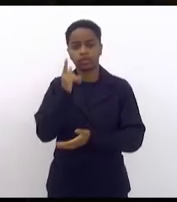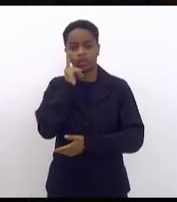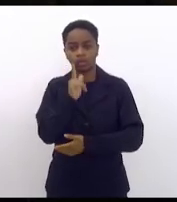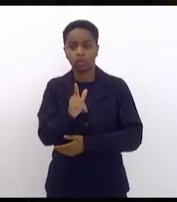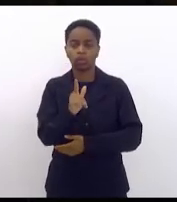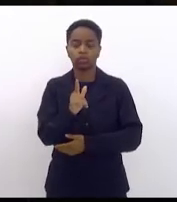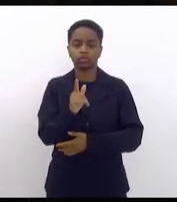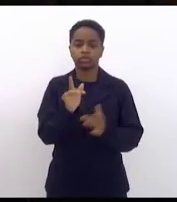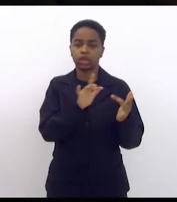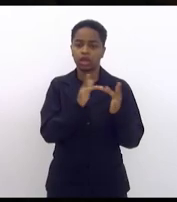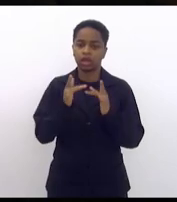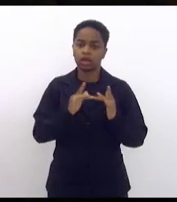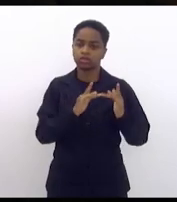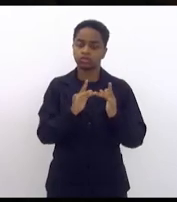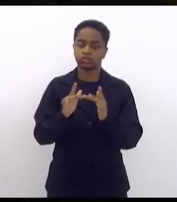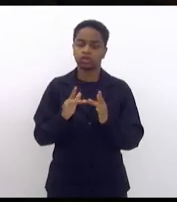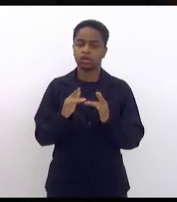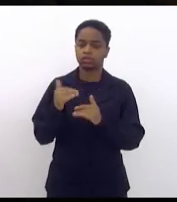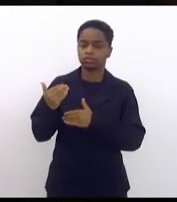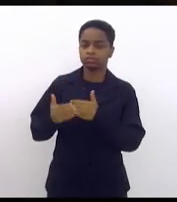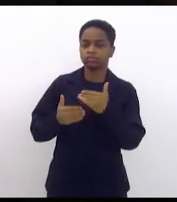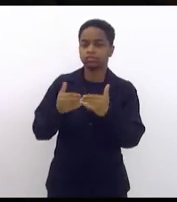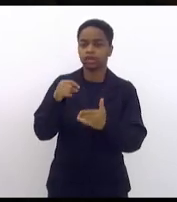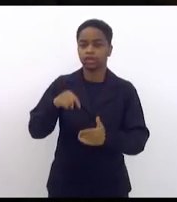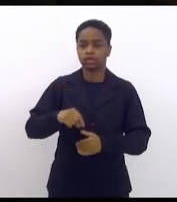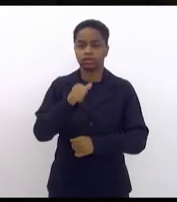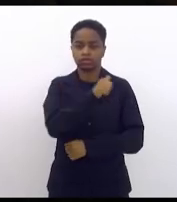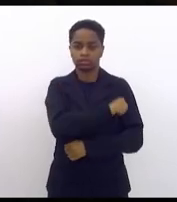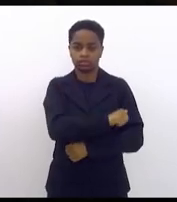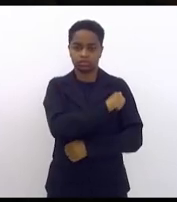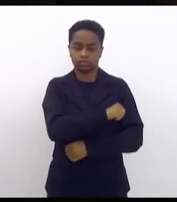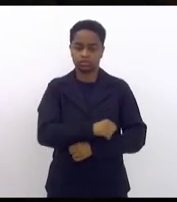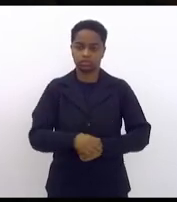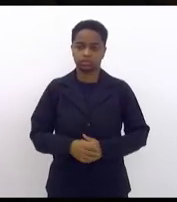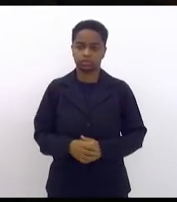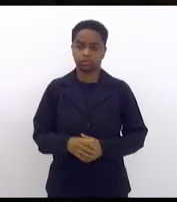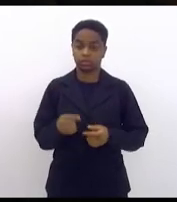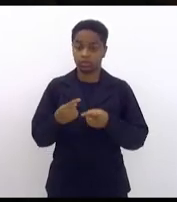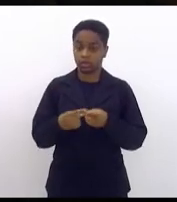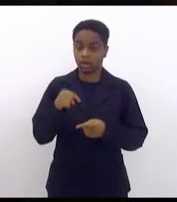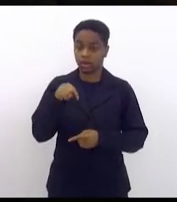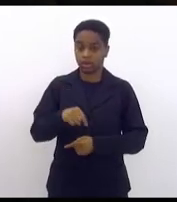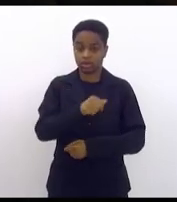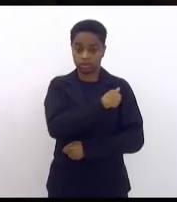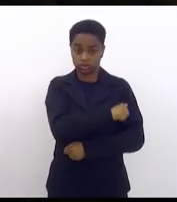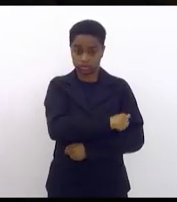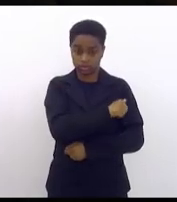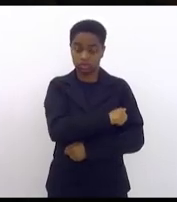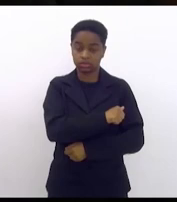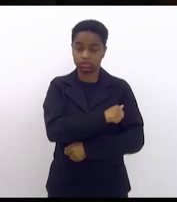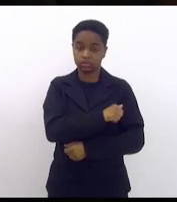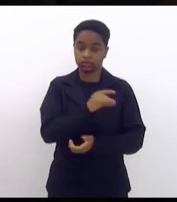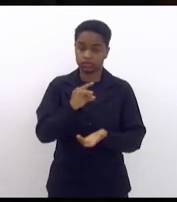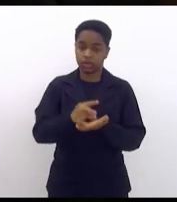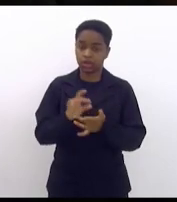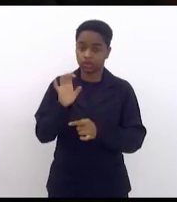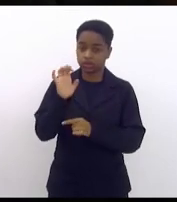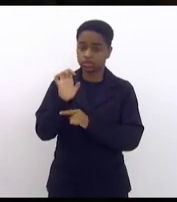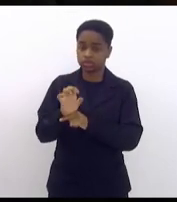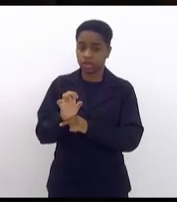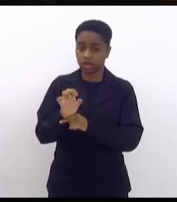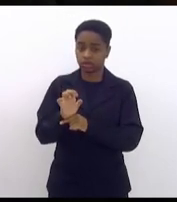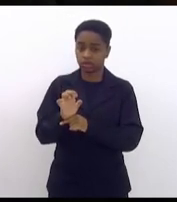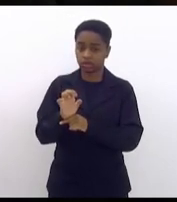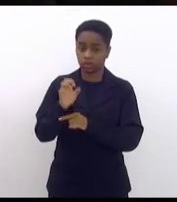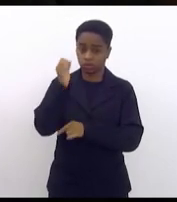um articulador desse desenvolvimento que o Estado do Rio de Janeiro precisa. O Estado do Rio de Janeiro é o Estado da Federação que, nos